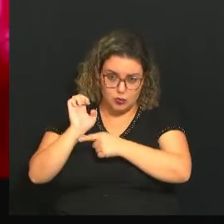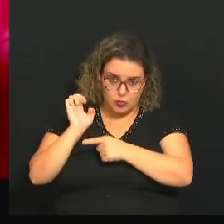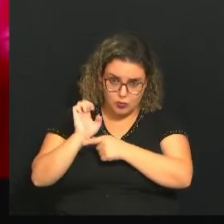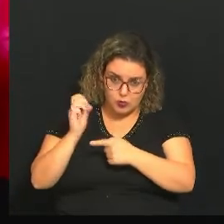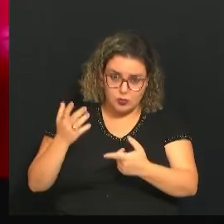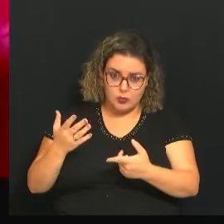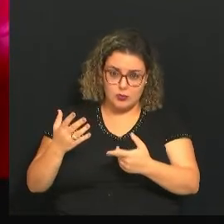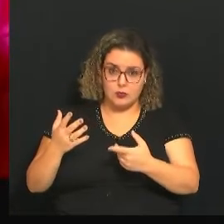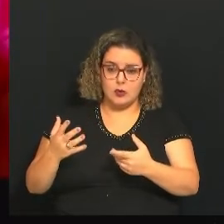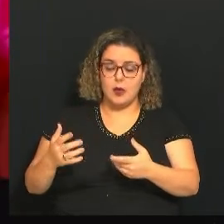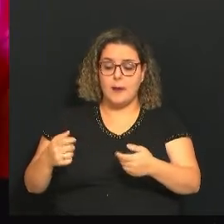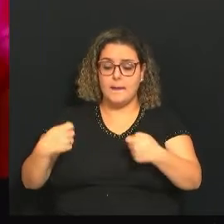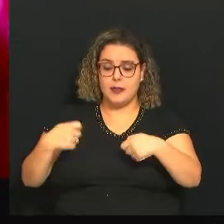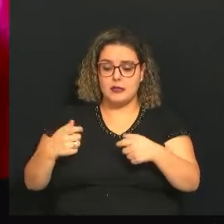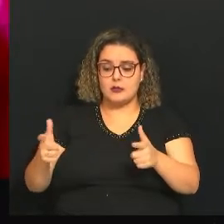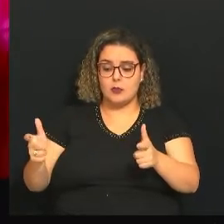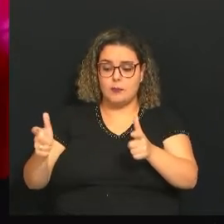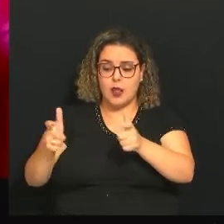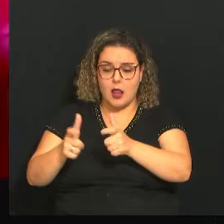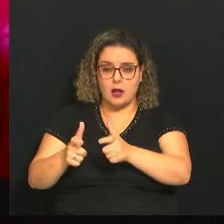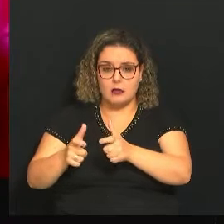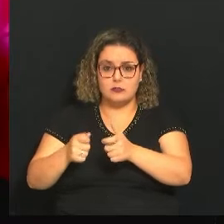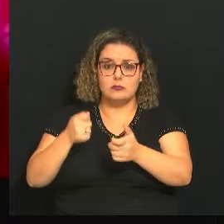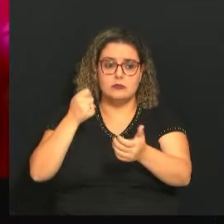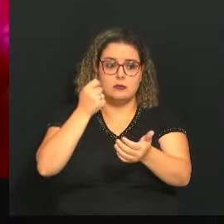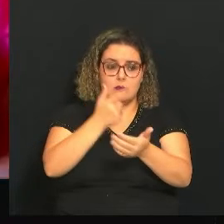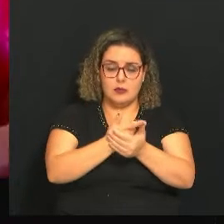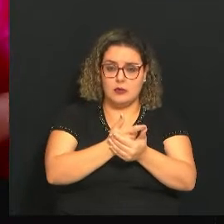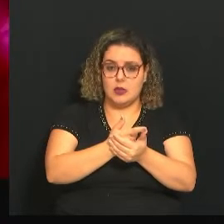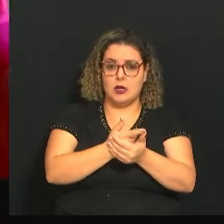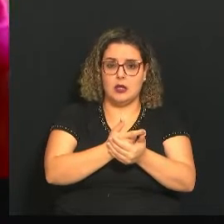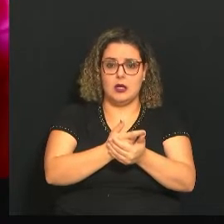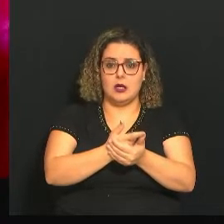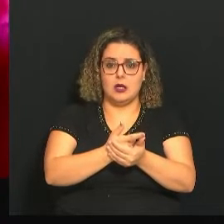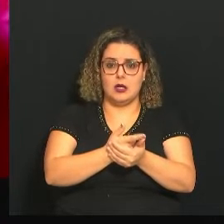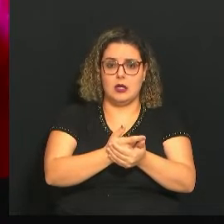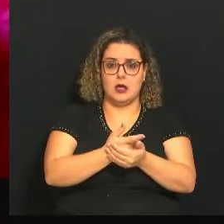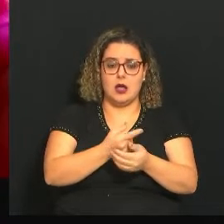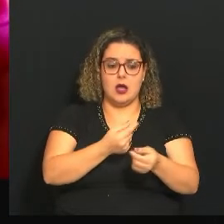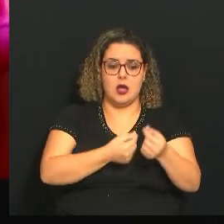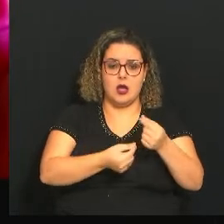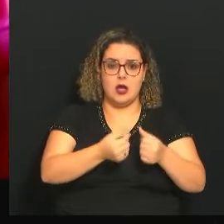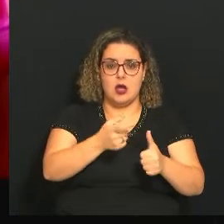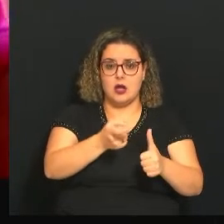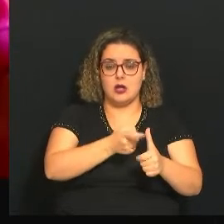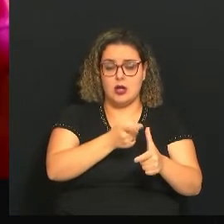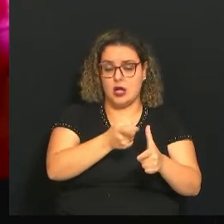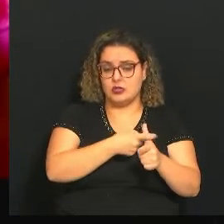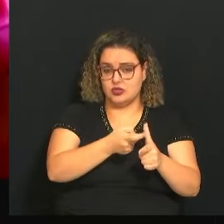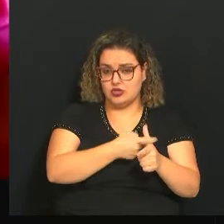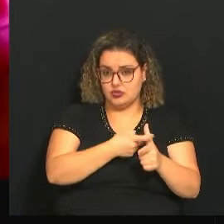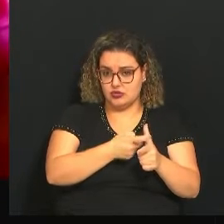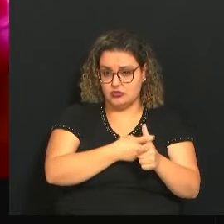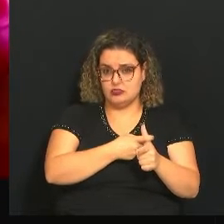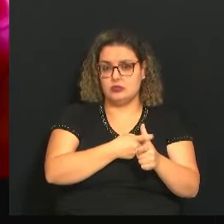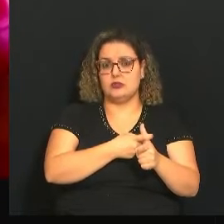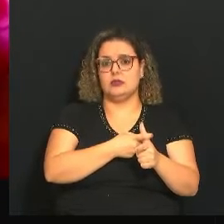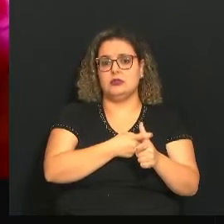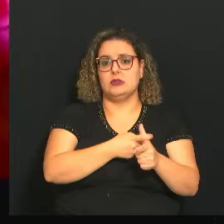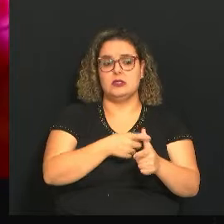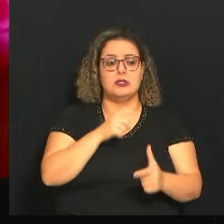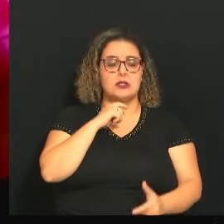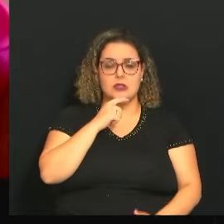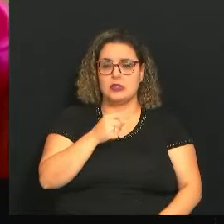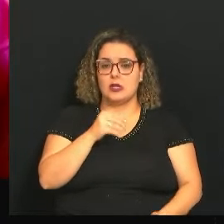para pagar a dívida impagável, a dívida interna do país, que é para cerca de 20 mil famílias, né, no